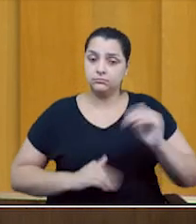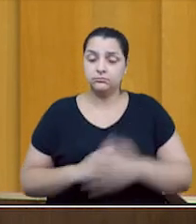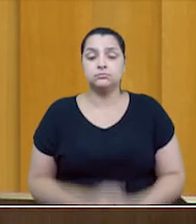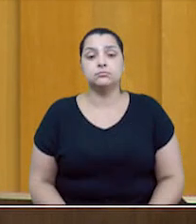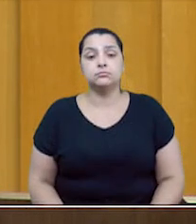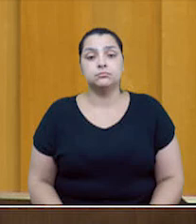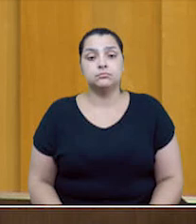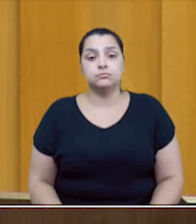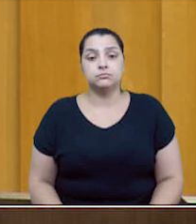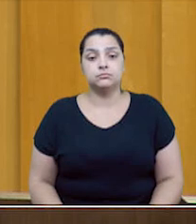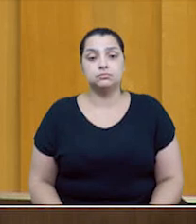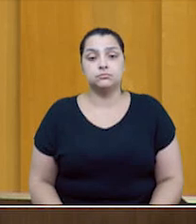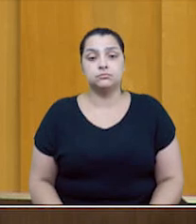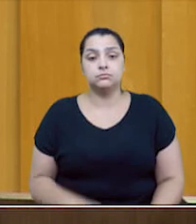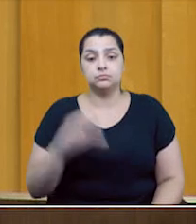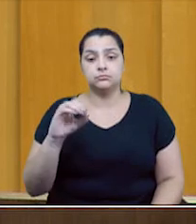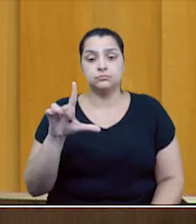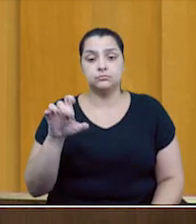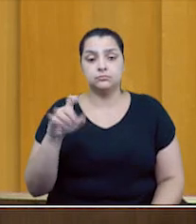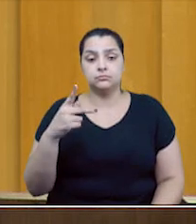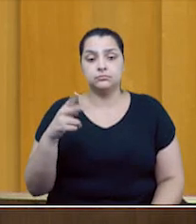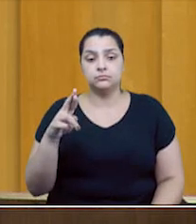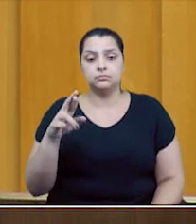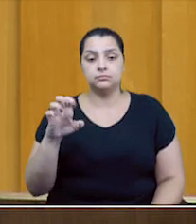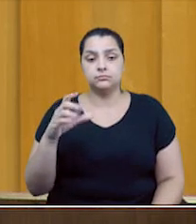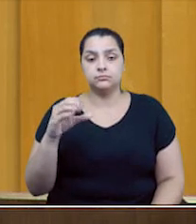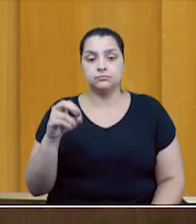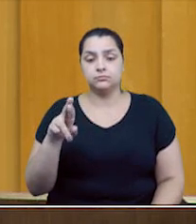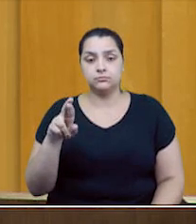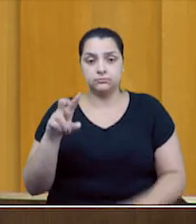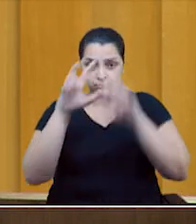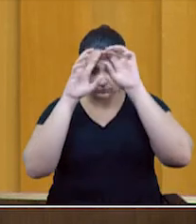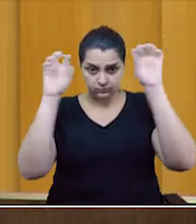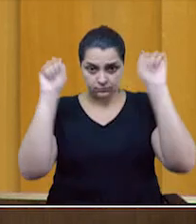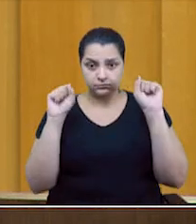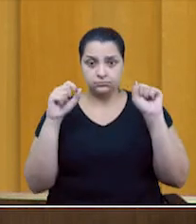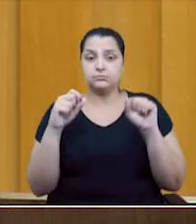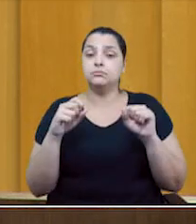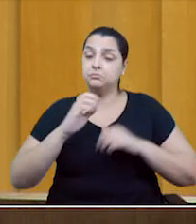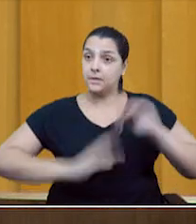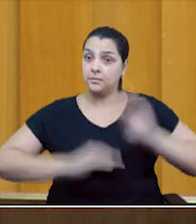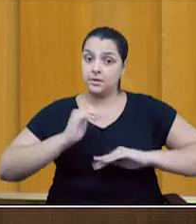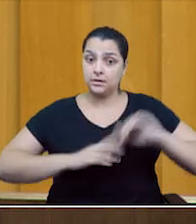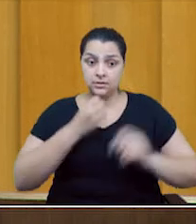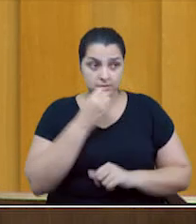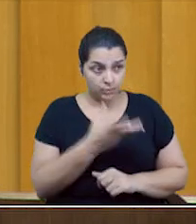do Coleprecor é muito importante, porque quando um tribunal tem uma boa prática, ele consegue passar